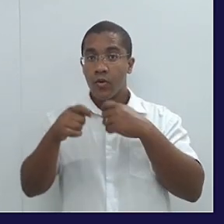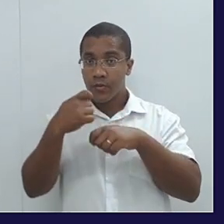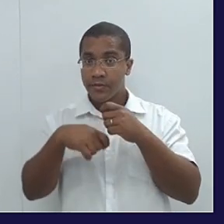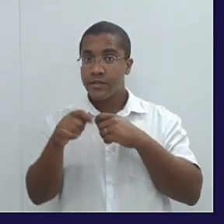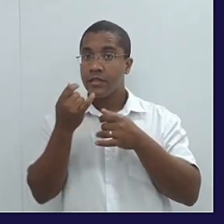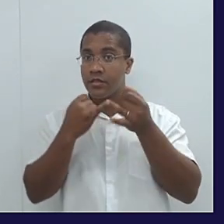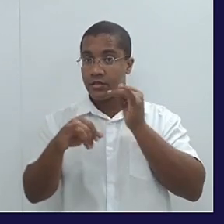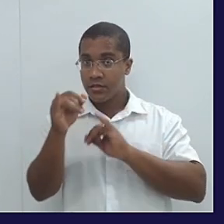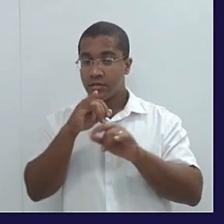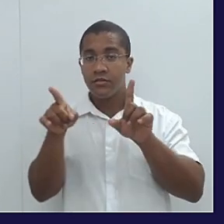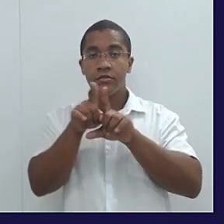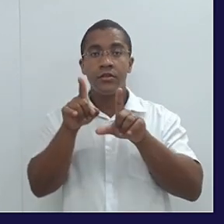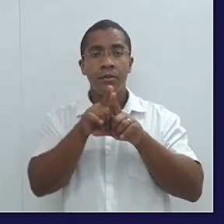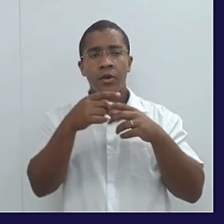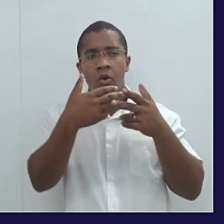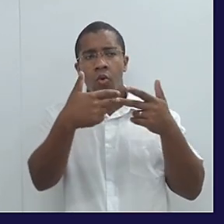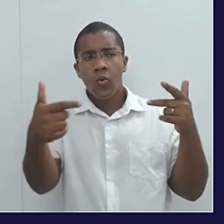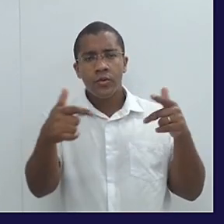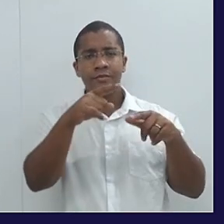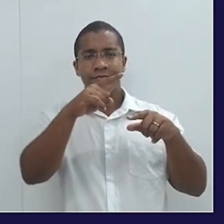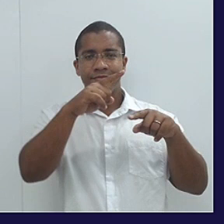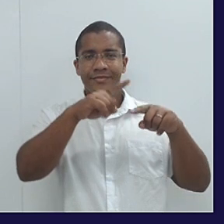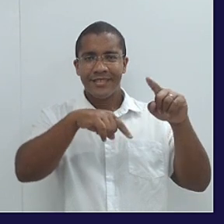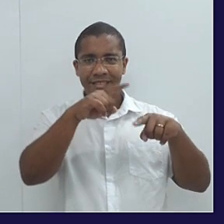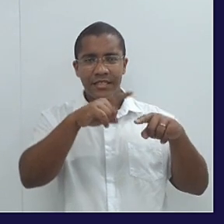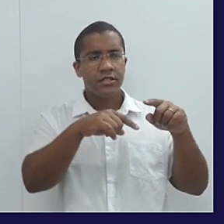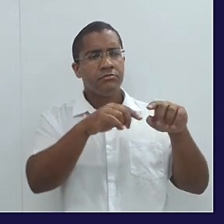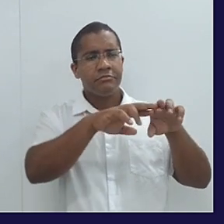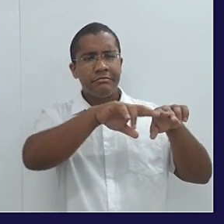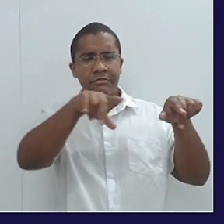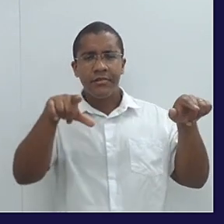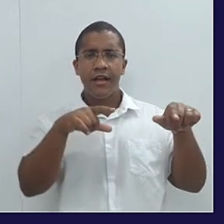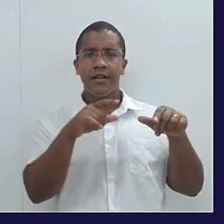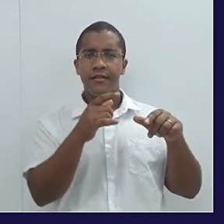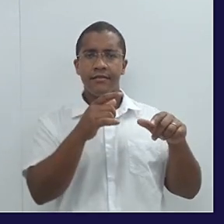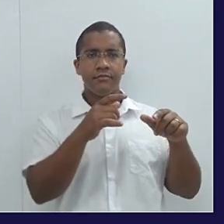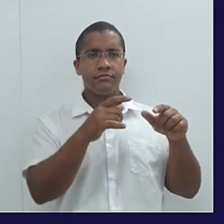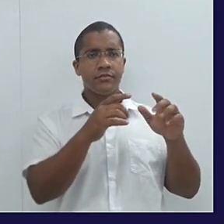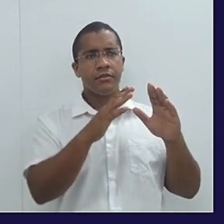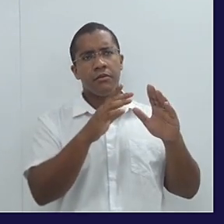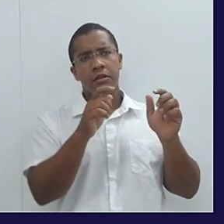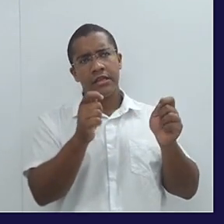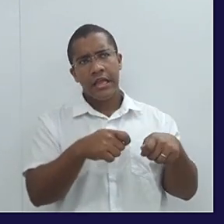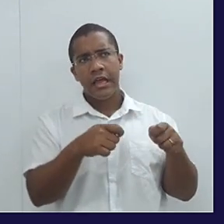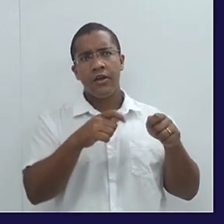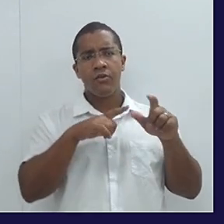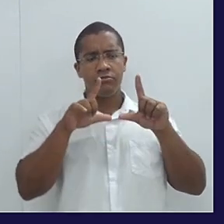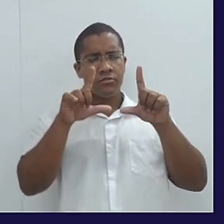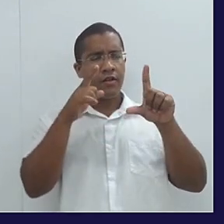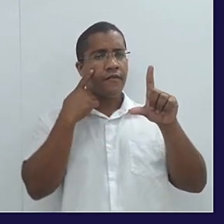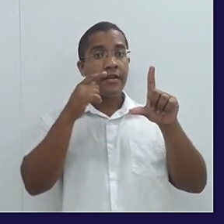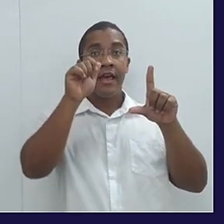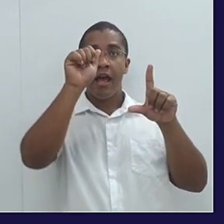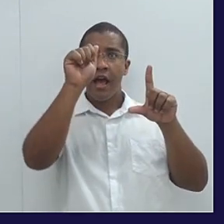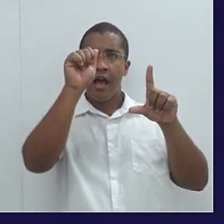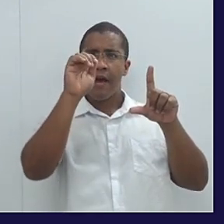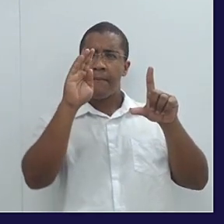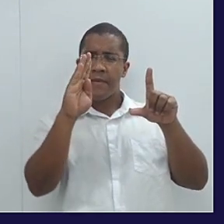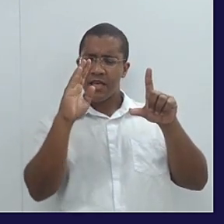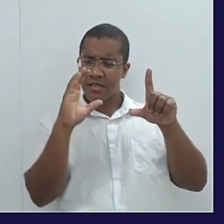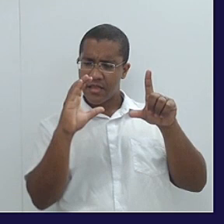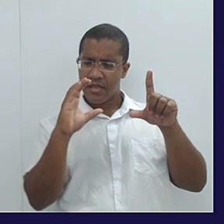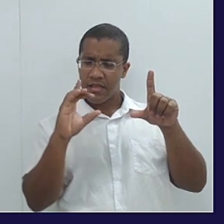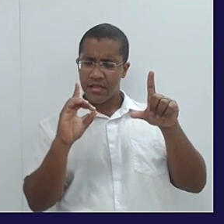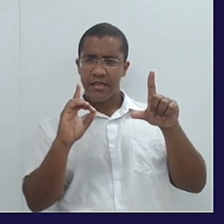dos aparelhos eletrodomésticos, né, que vão ter esse selo do Procel, que pode ser nível A, nível B, nível